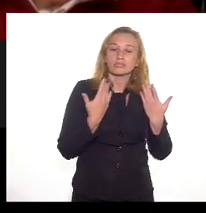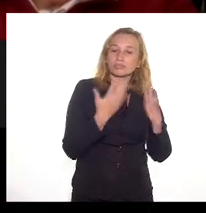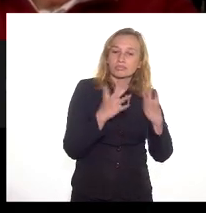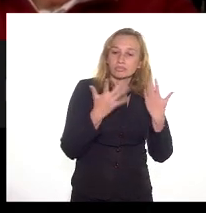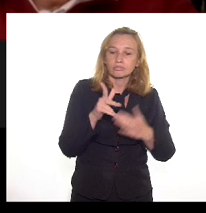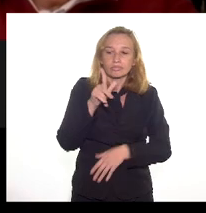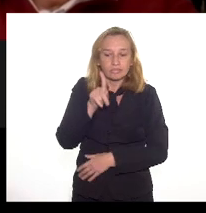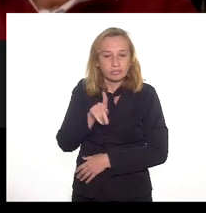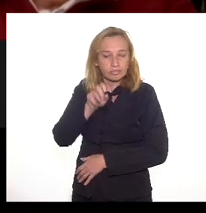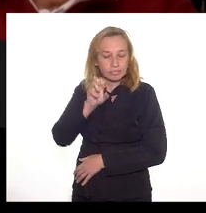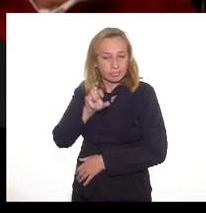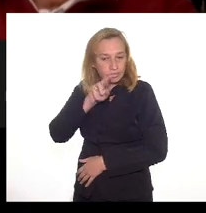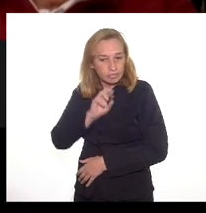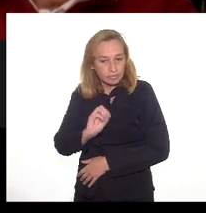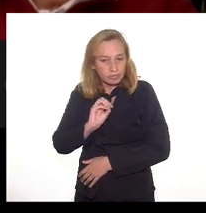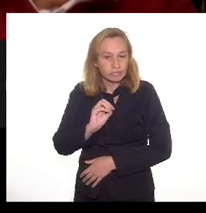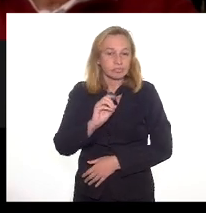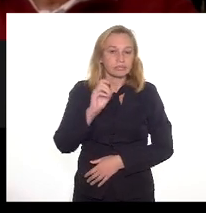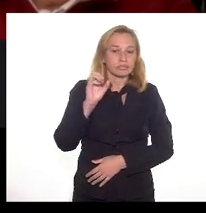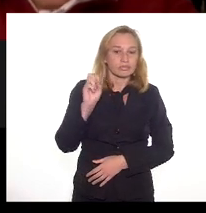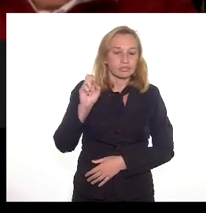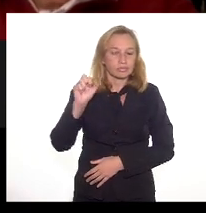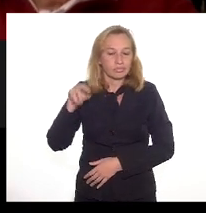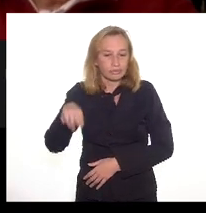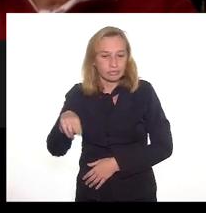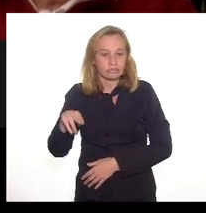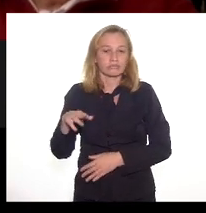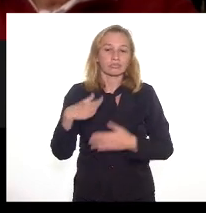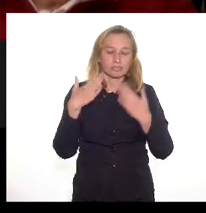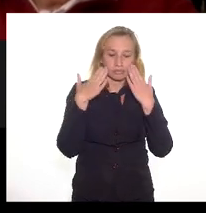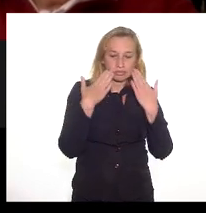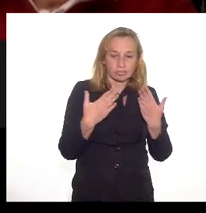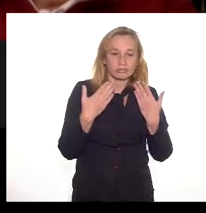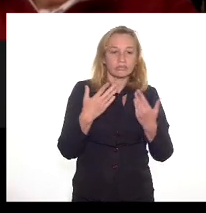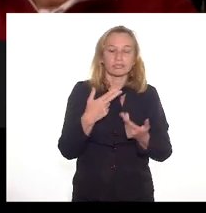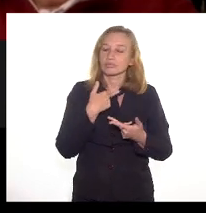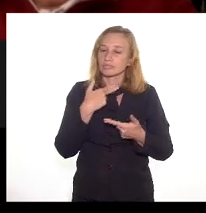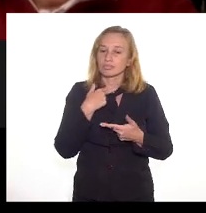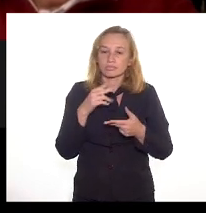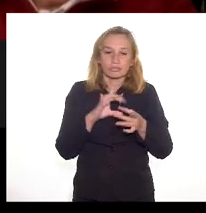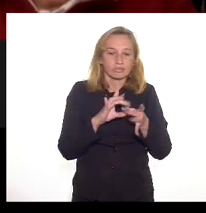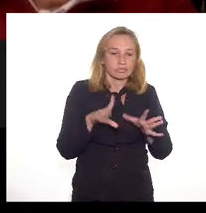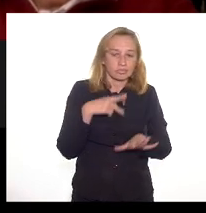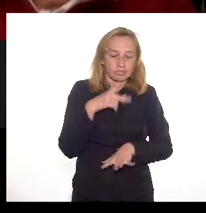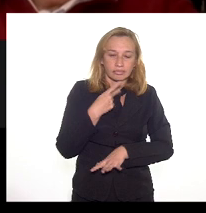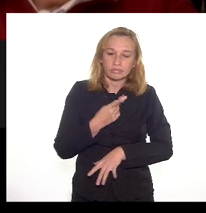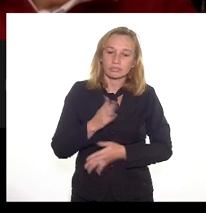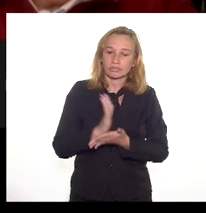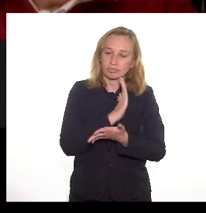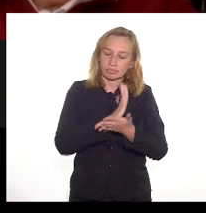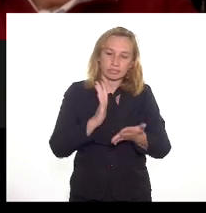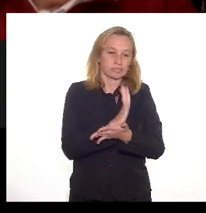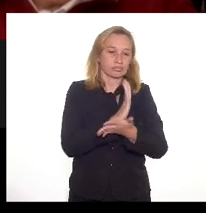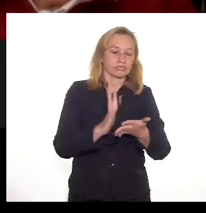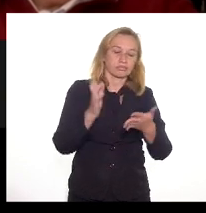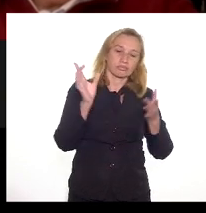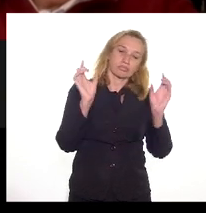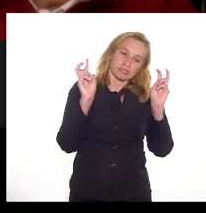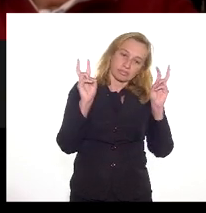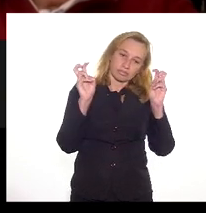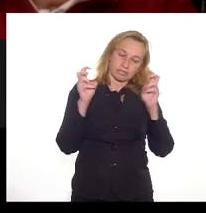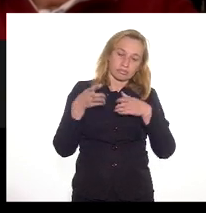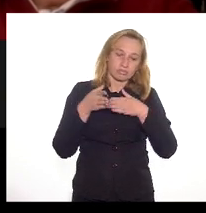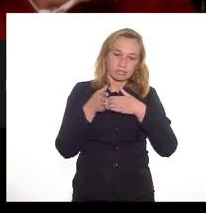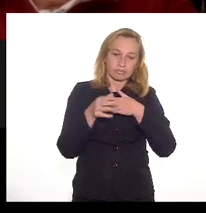Pedro e o Edival pela apresentação, mas não podia deixar de fazer aqui alguns comentários na